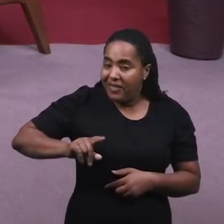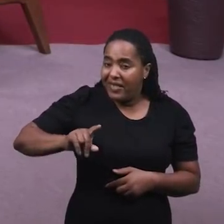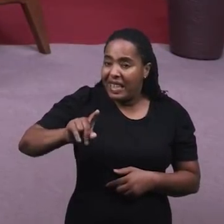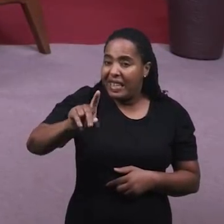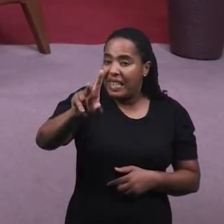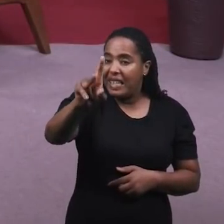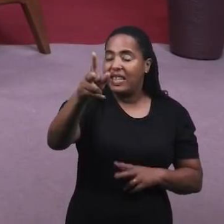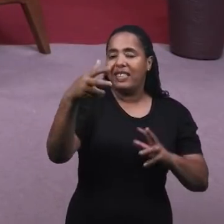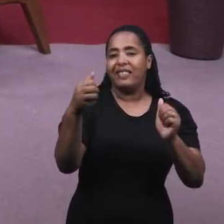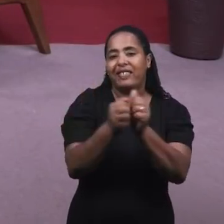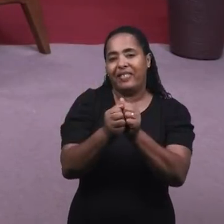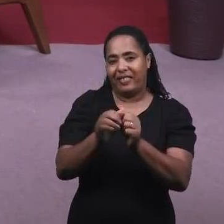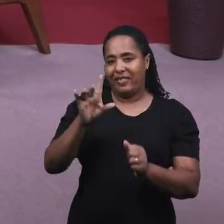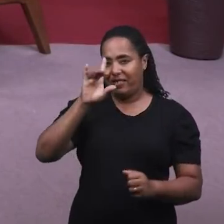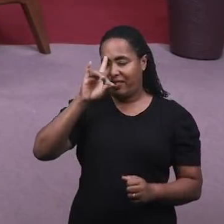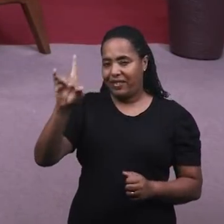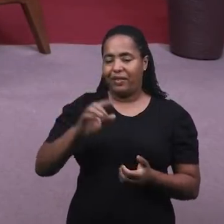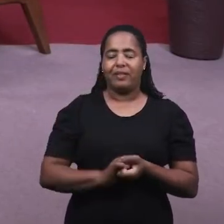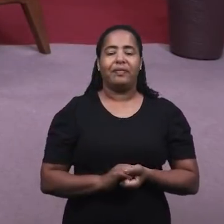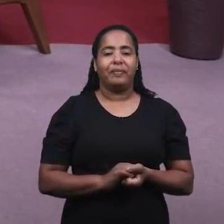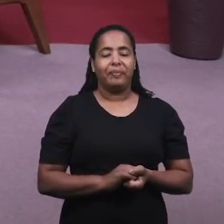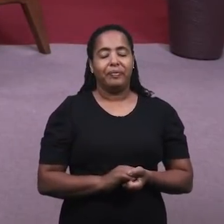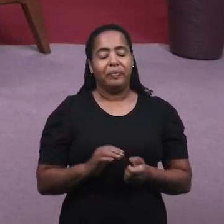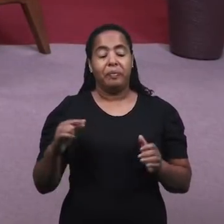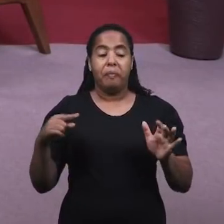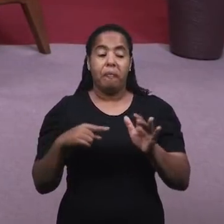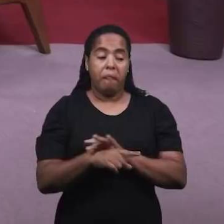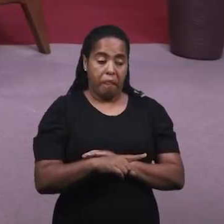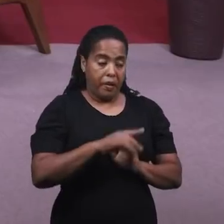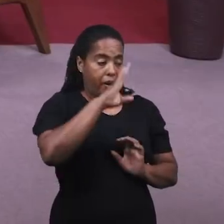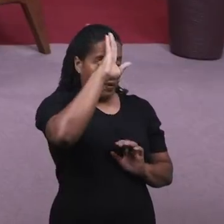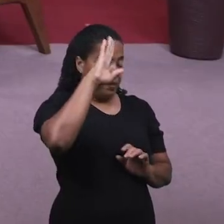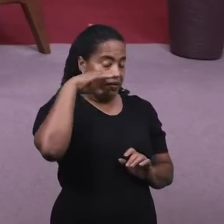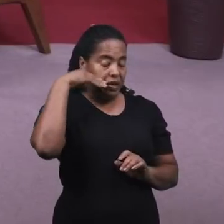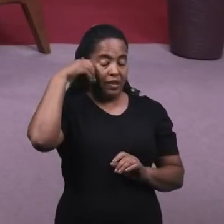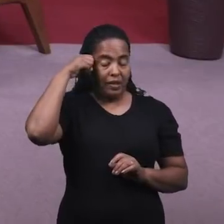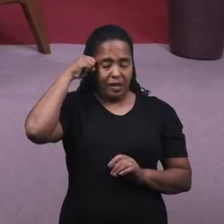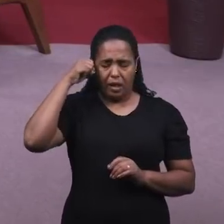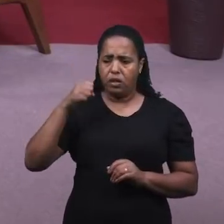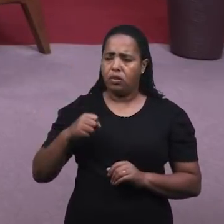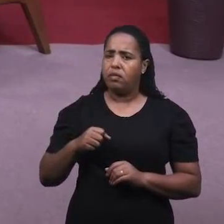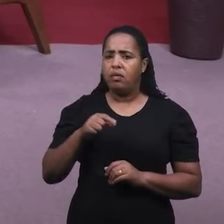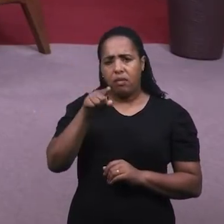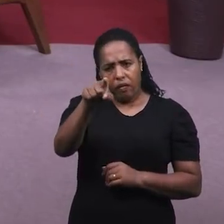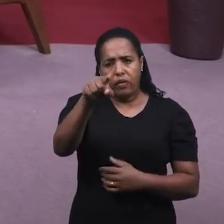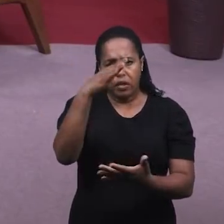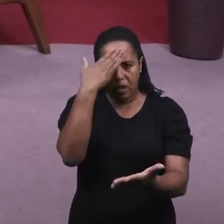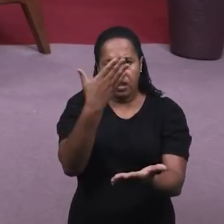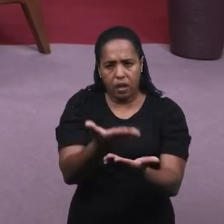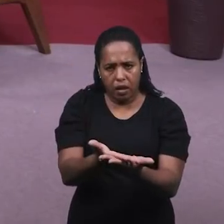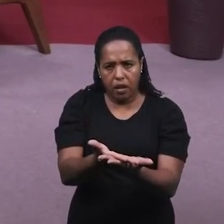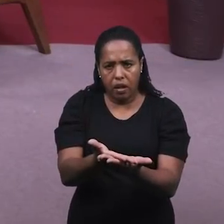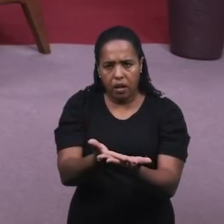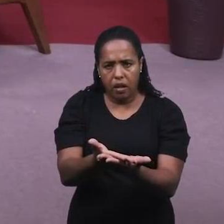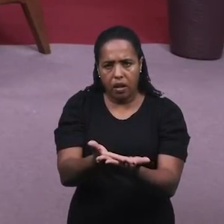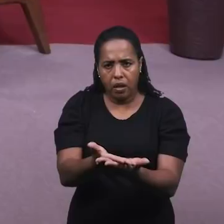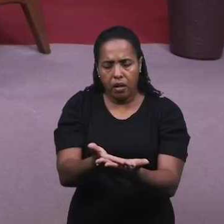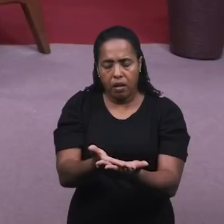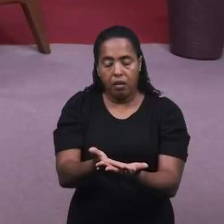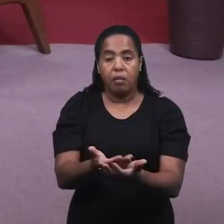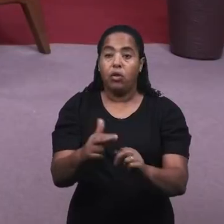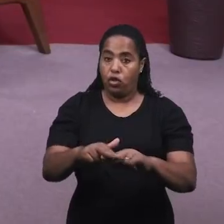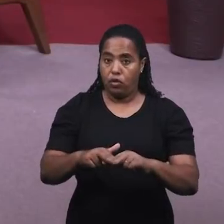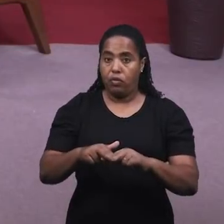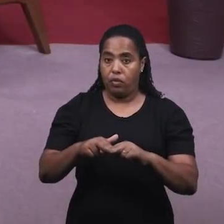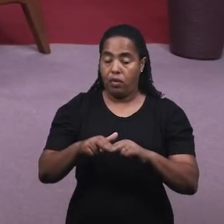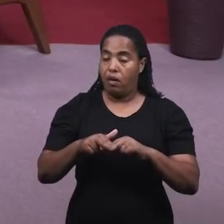eterna com Deus. E a pergunta, né, Sérgio, no final: crês tu isto? Porque é pela fé.